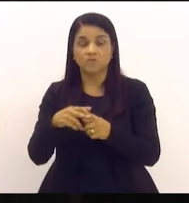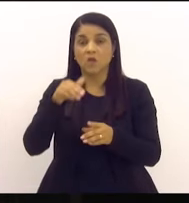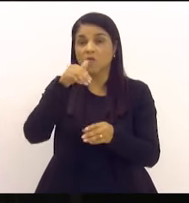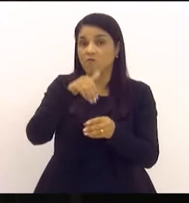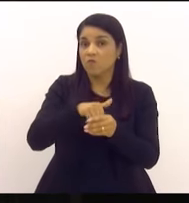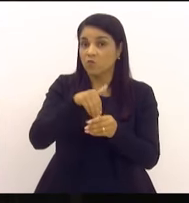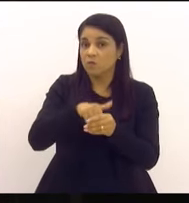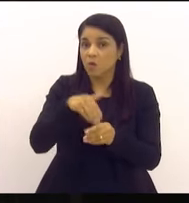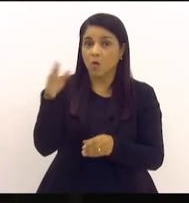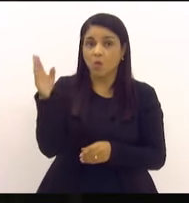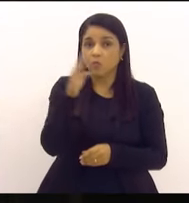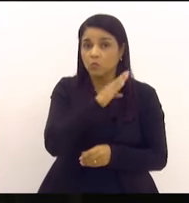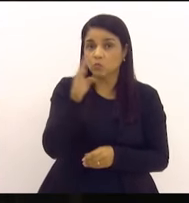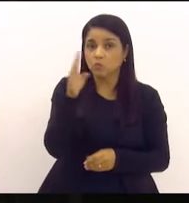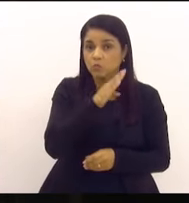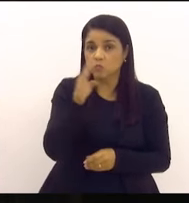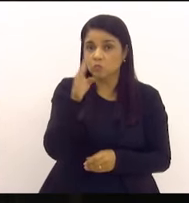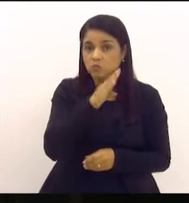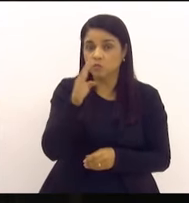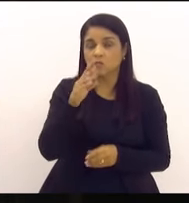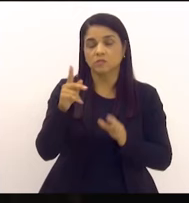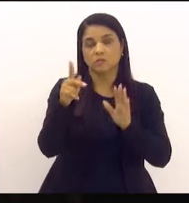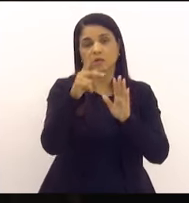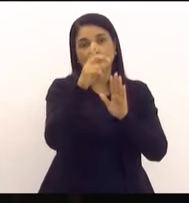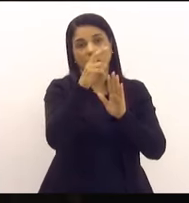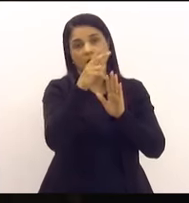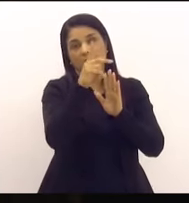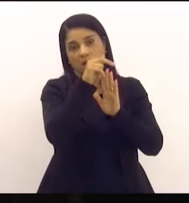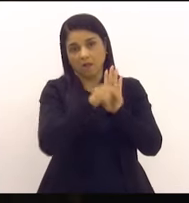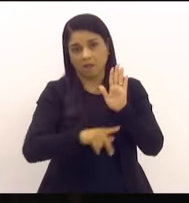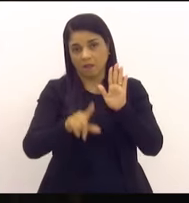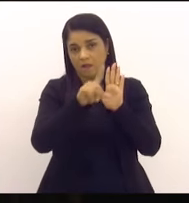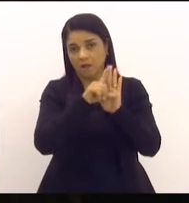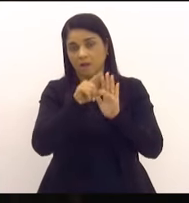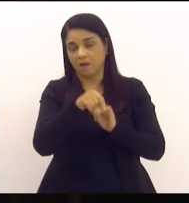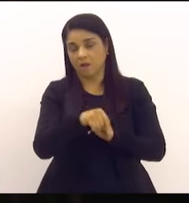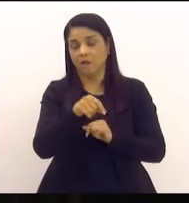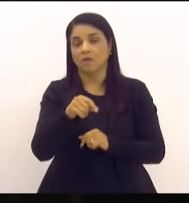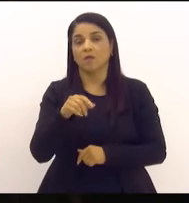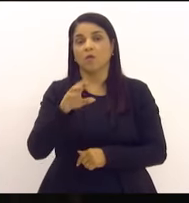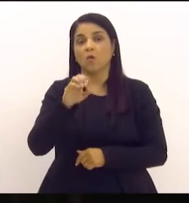urgência a lei orgânica da Polícia Civil. Nós precisamos com urgência